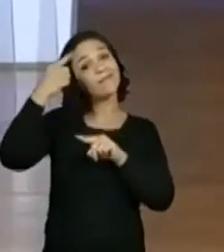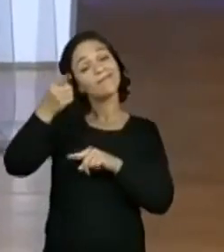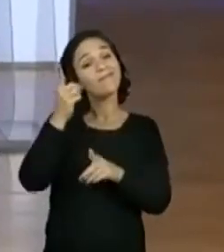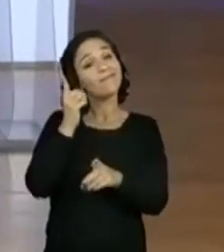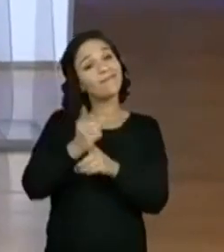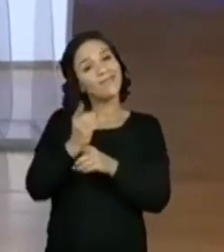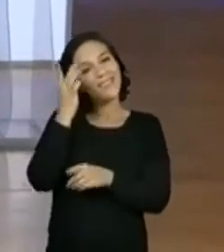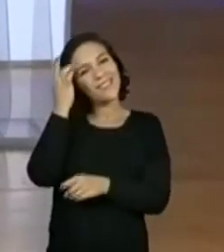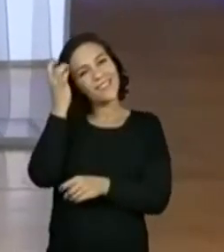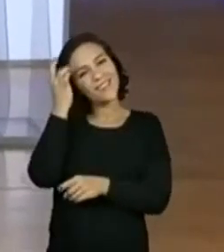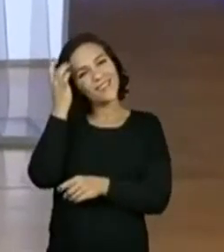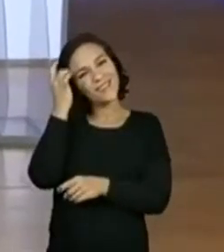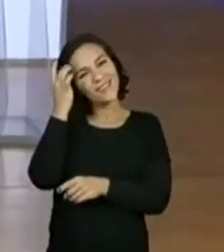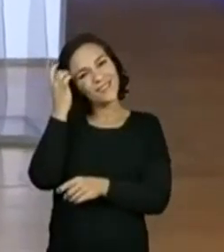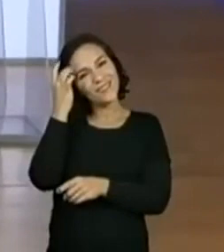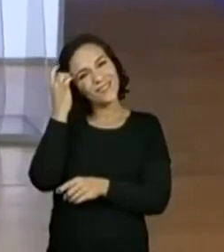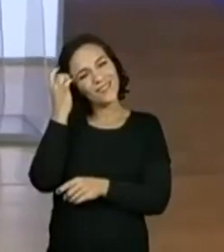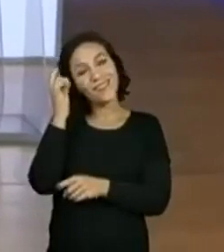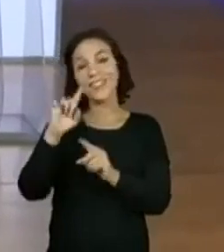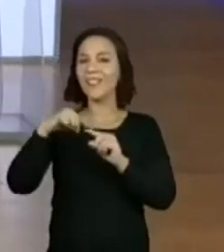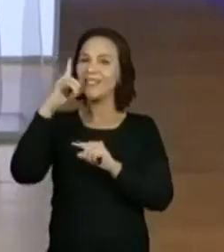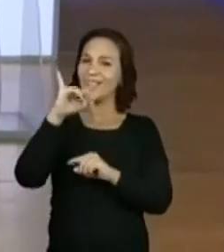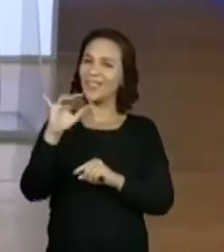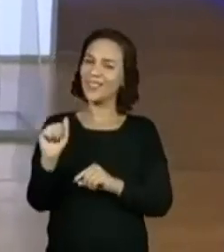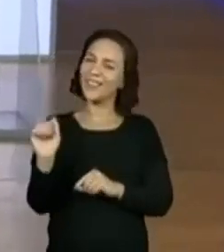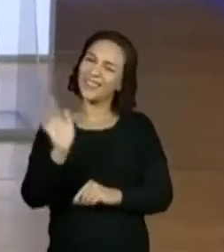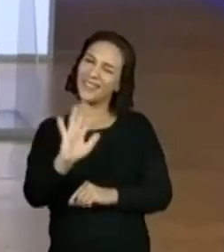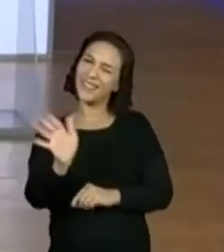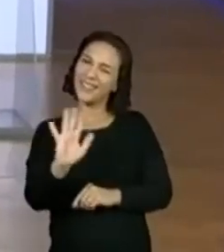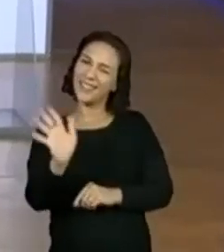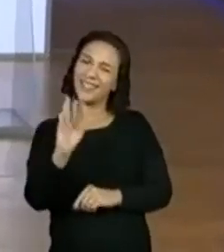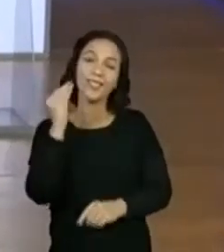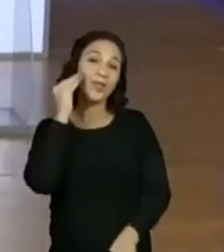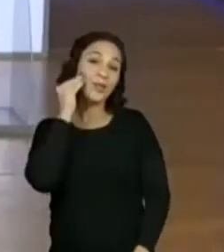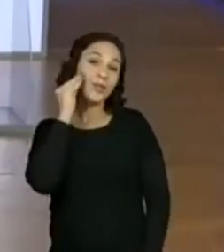amanhã ou outro dia. Um super Tchau, beijo. pessoal. Até a próxima.